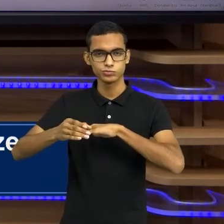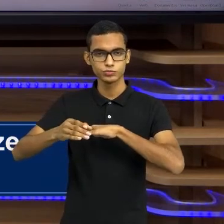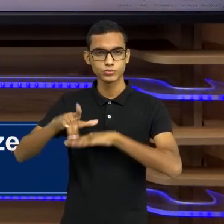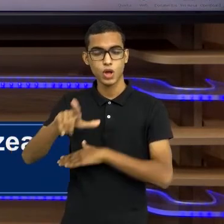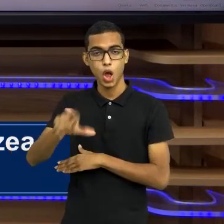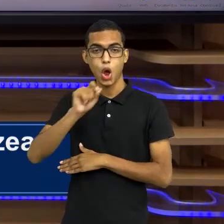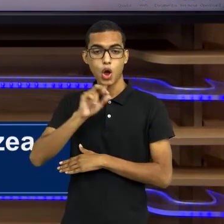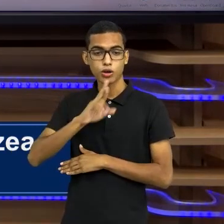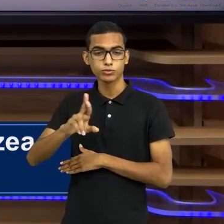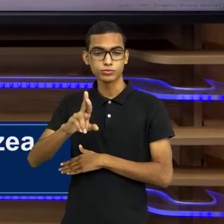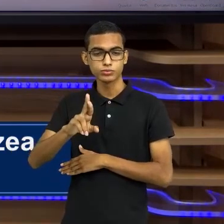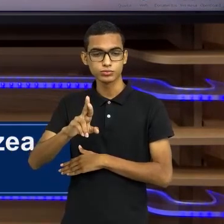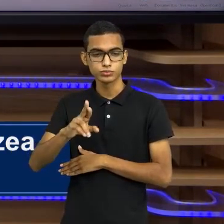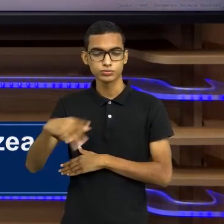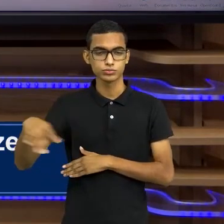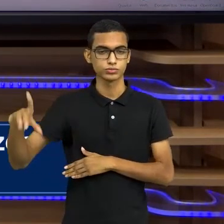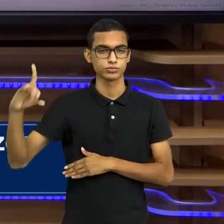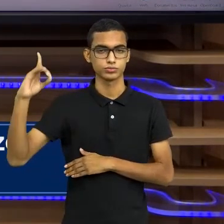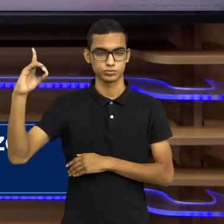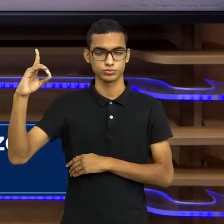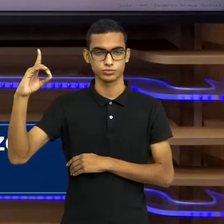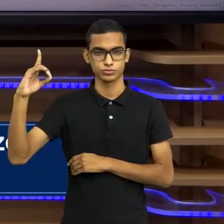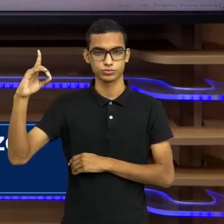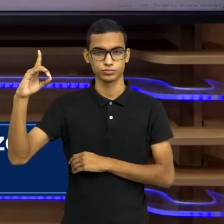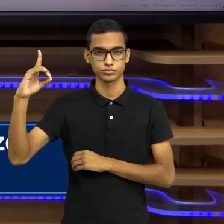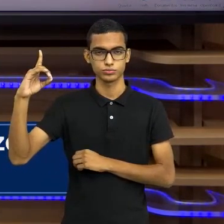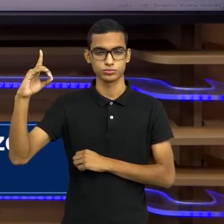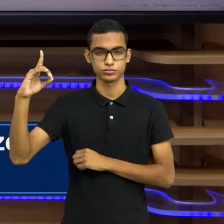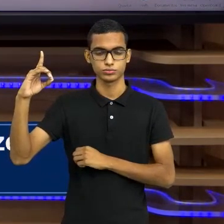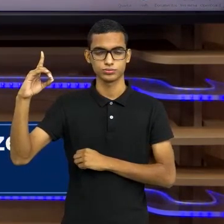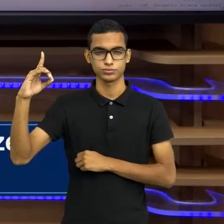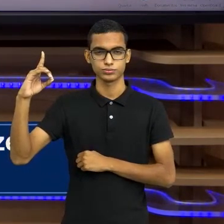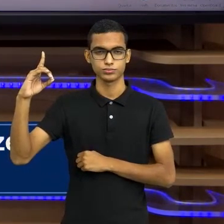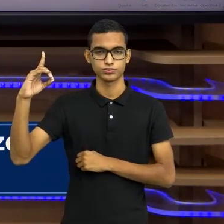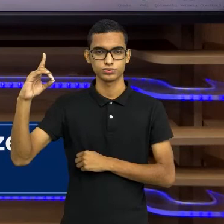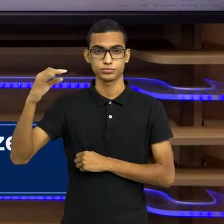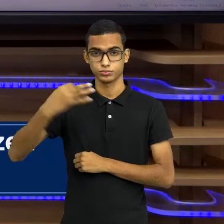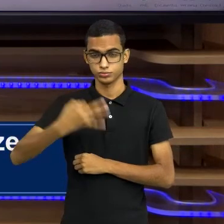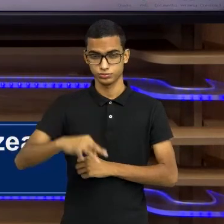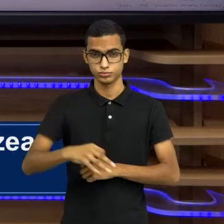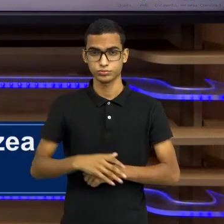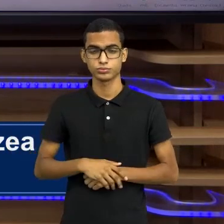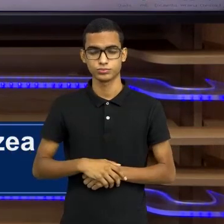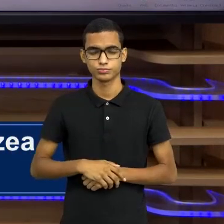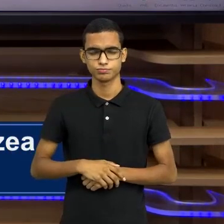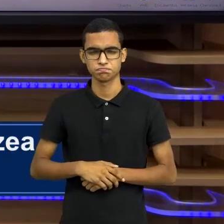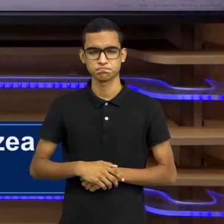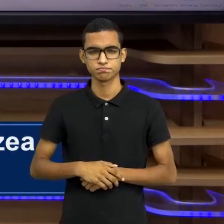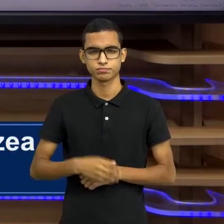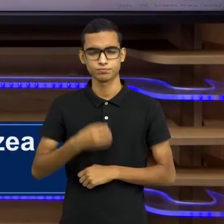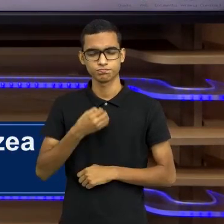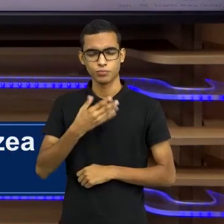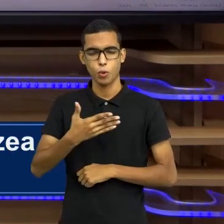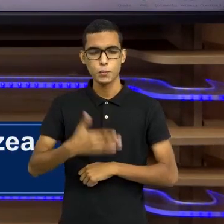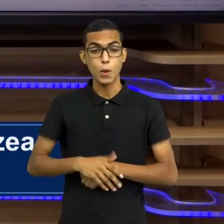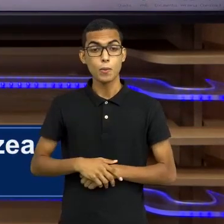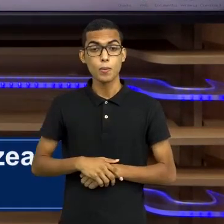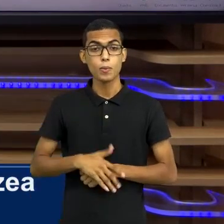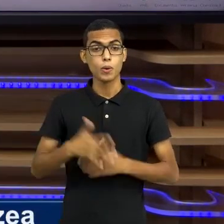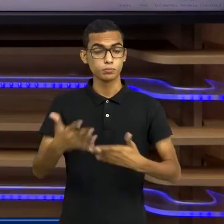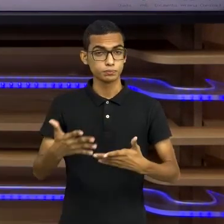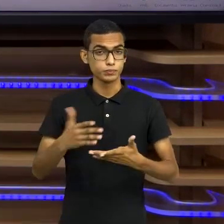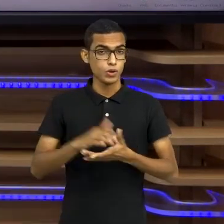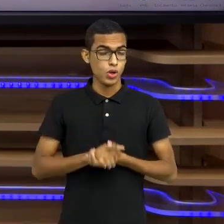como alternativa correta a alternativa D, certo? Muito bem. Vejam lá, agora